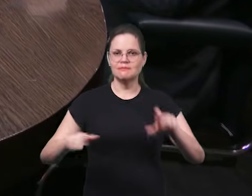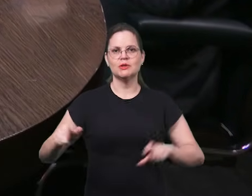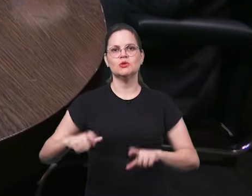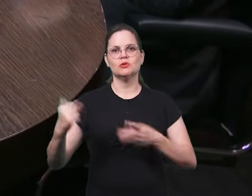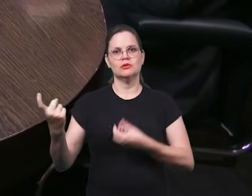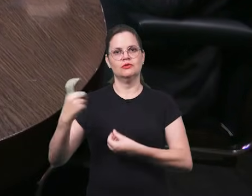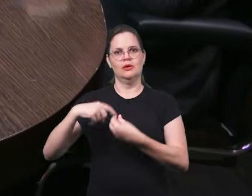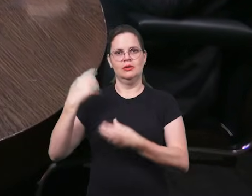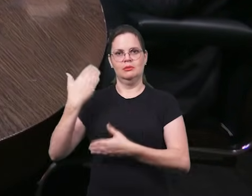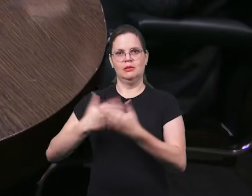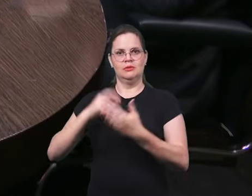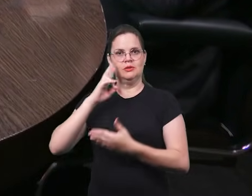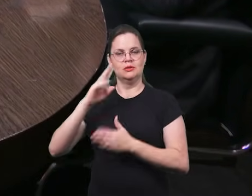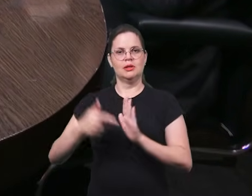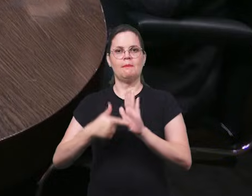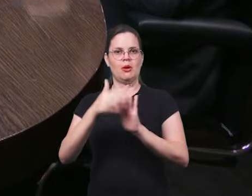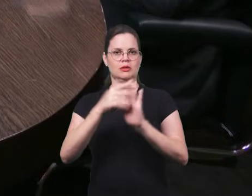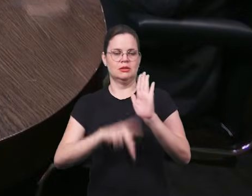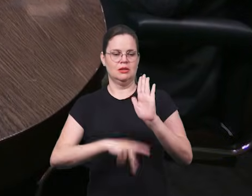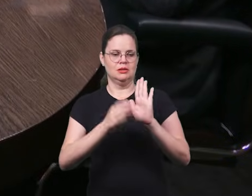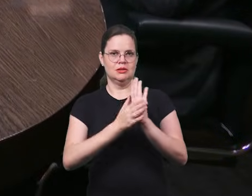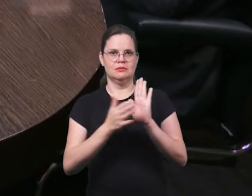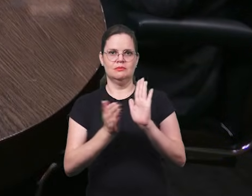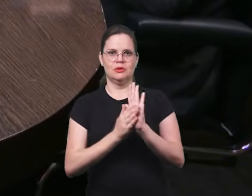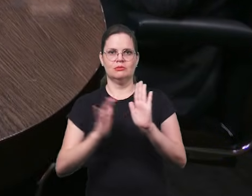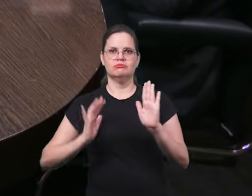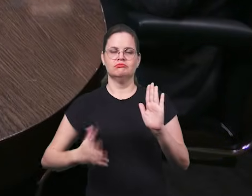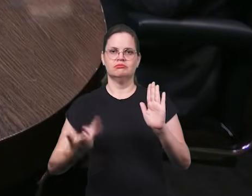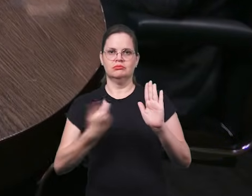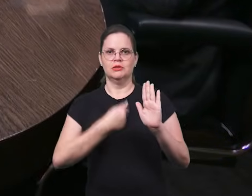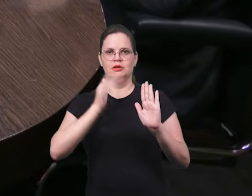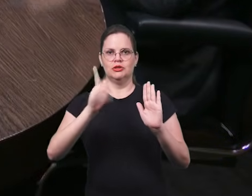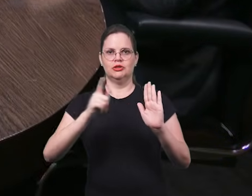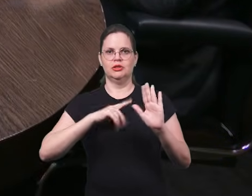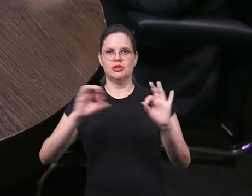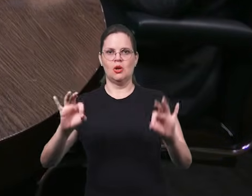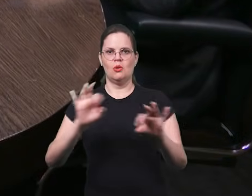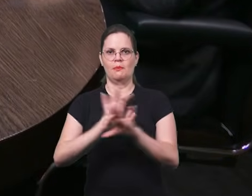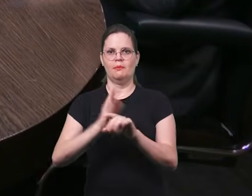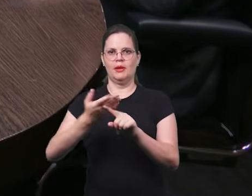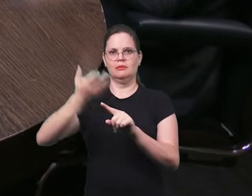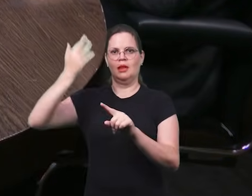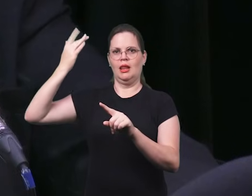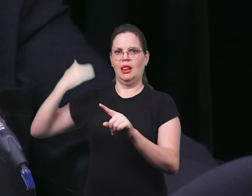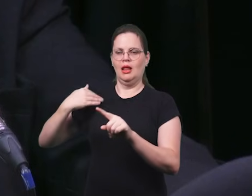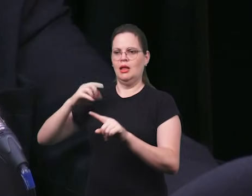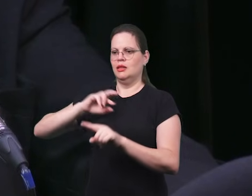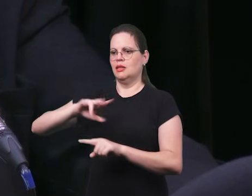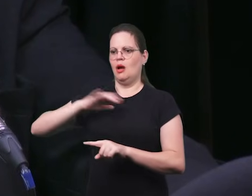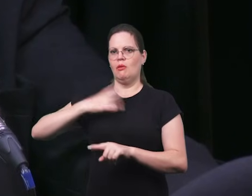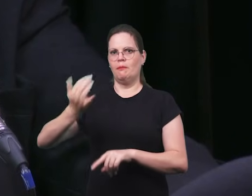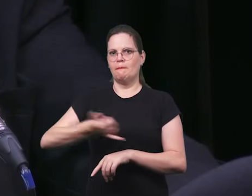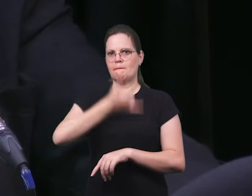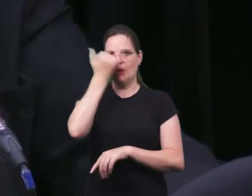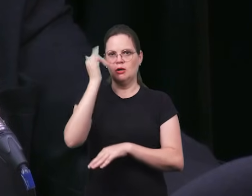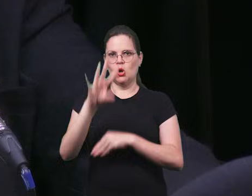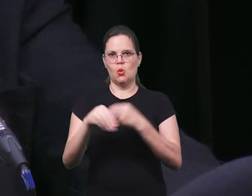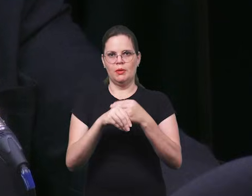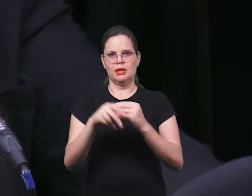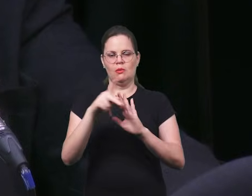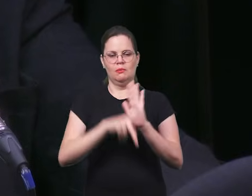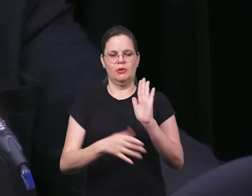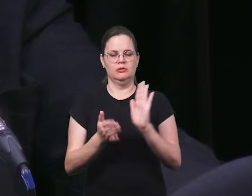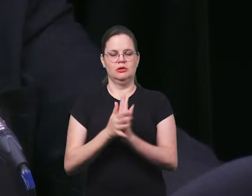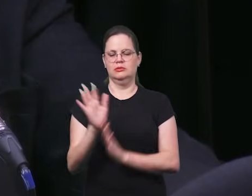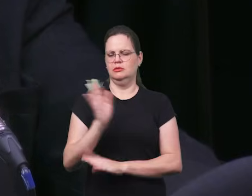o resgate que o Senhor nos proporcionou, que já estava estabelecido, né? Deus ele não vai improvisando em nada, ele já